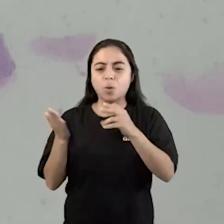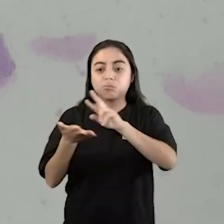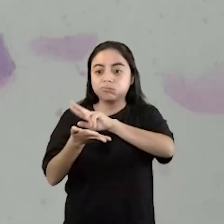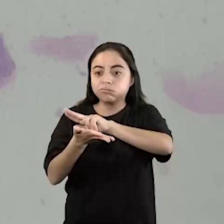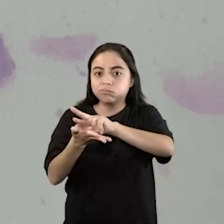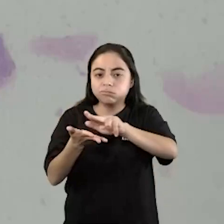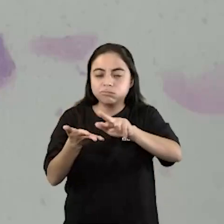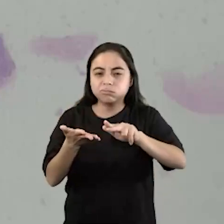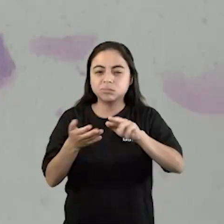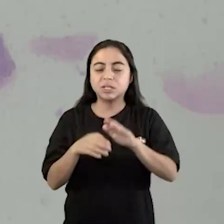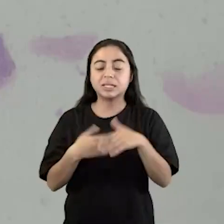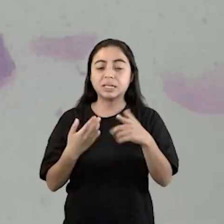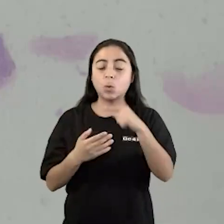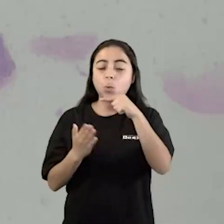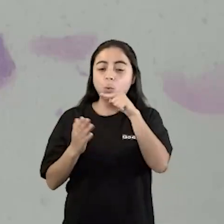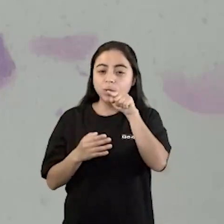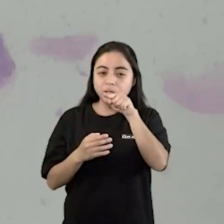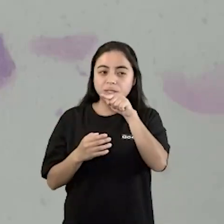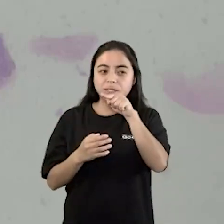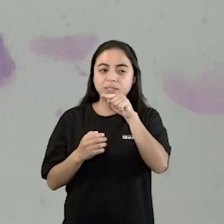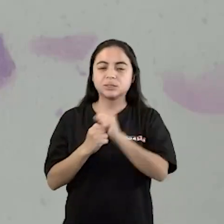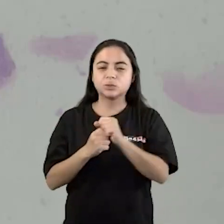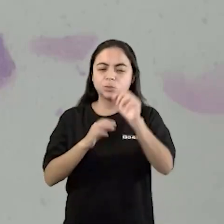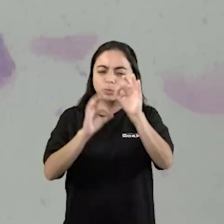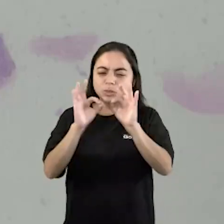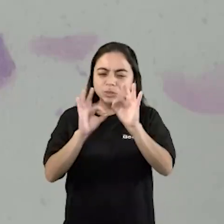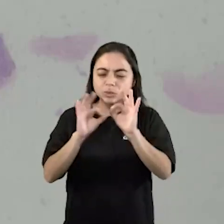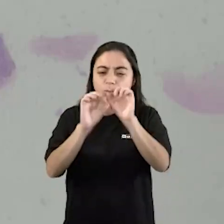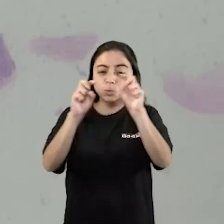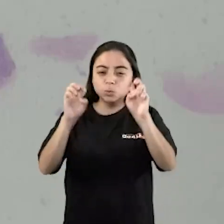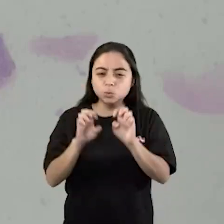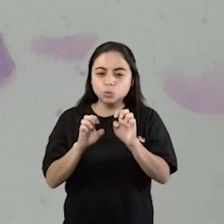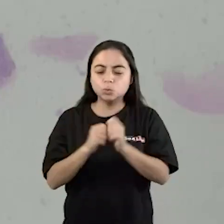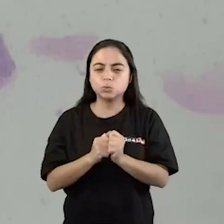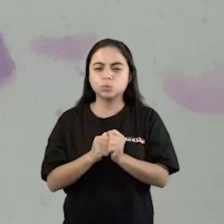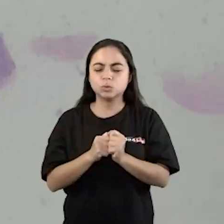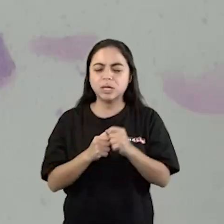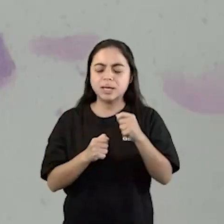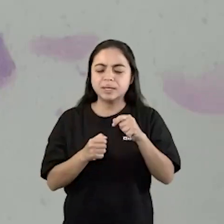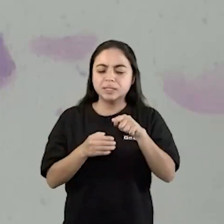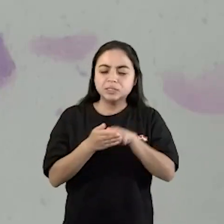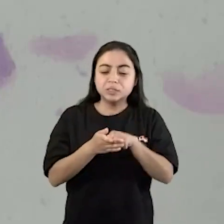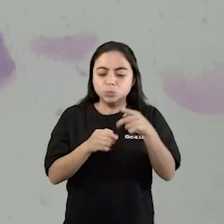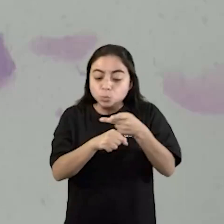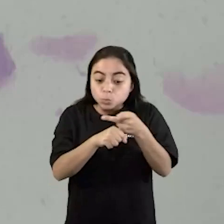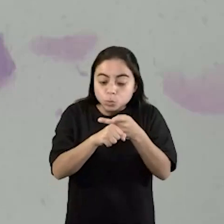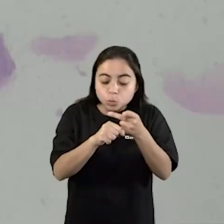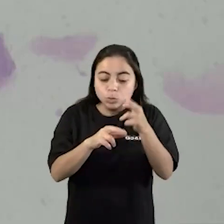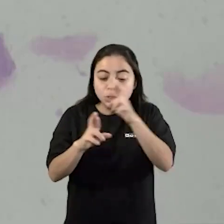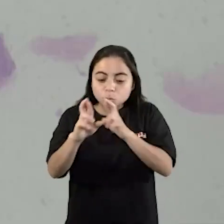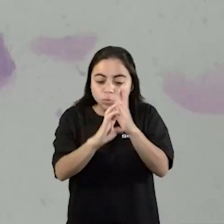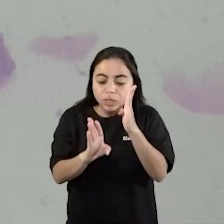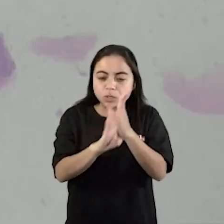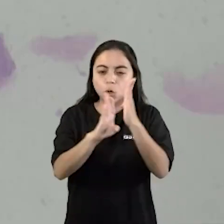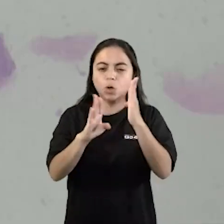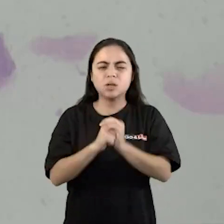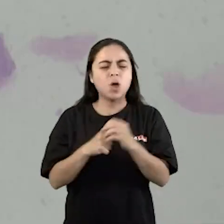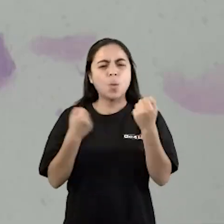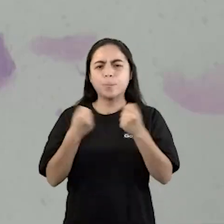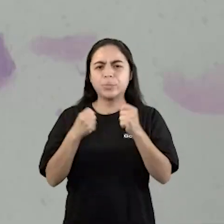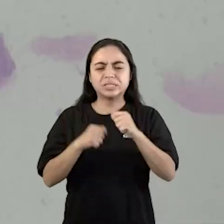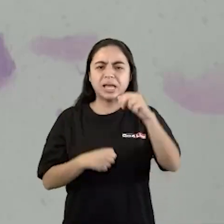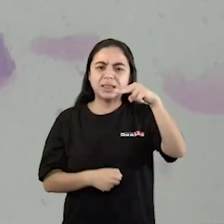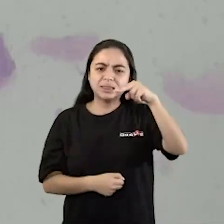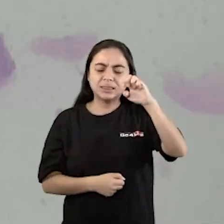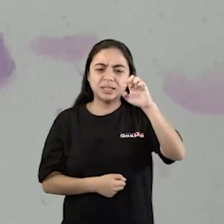várias. Então, exatamente essa estrutura que a gente busca no nosso diagnóstico. Não precisa ter neutrófilo para já ter